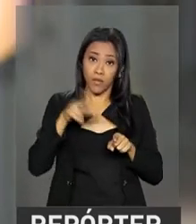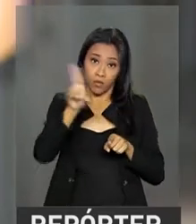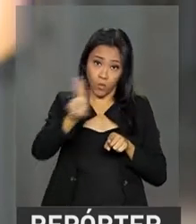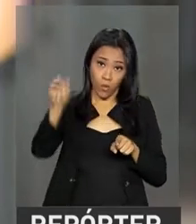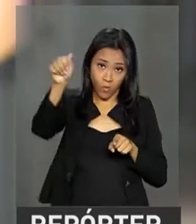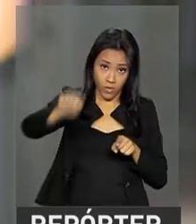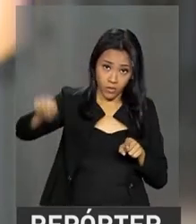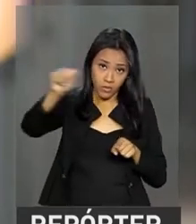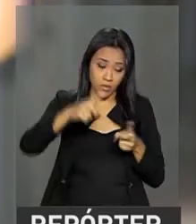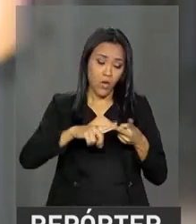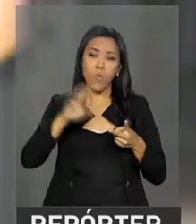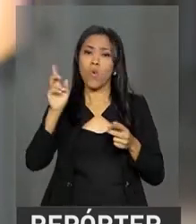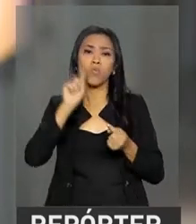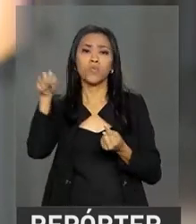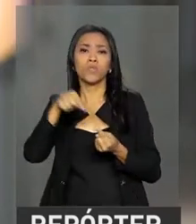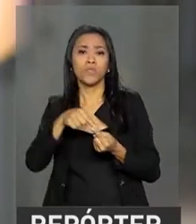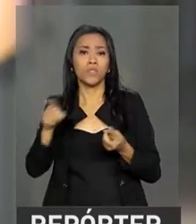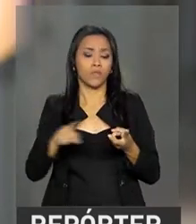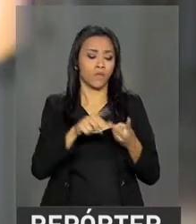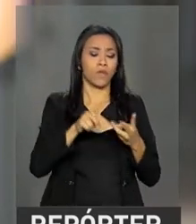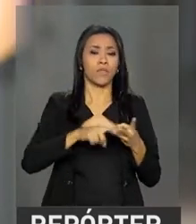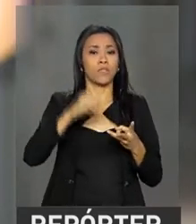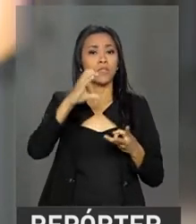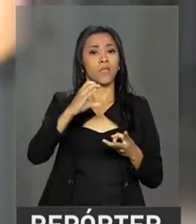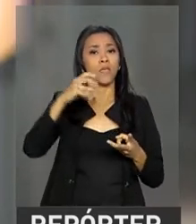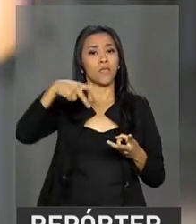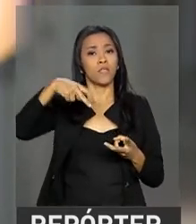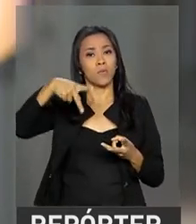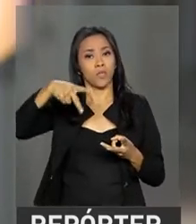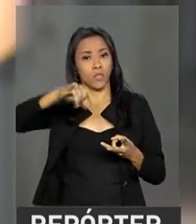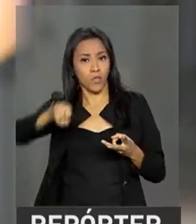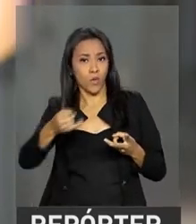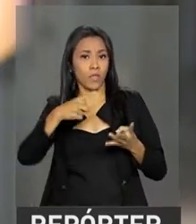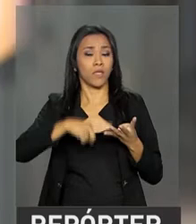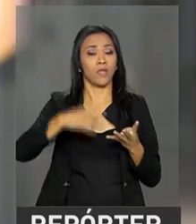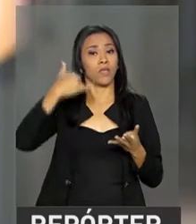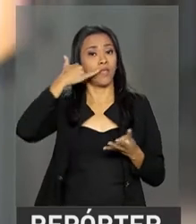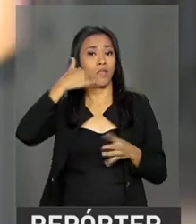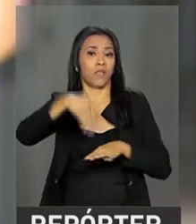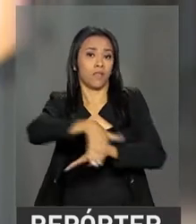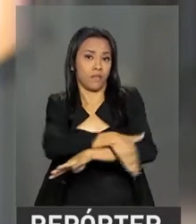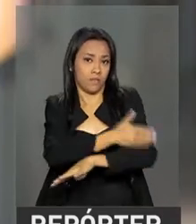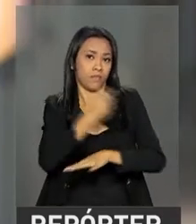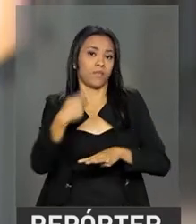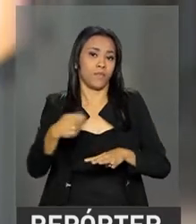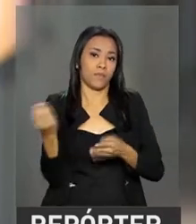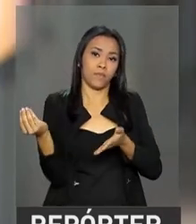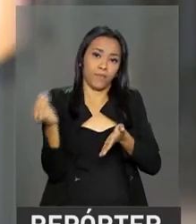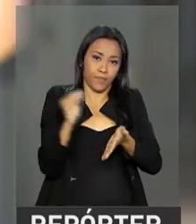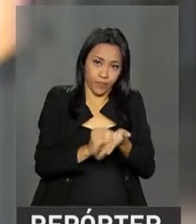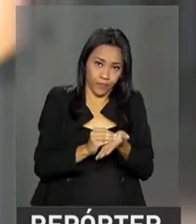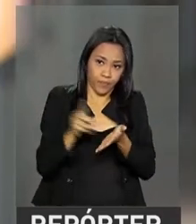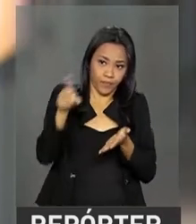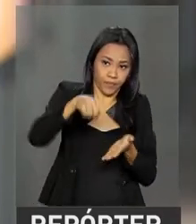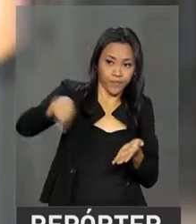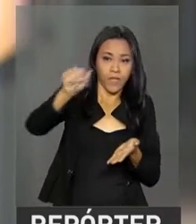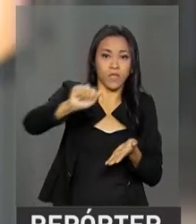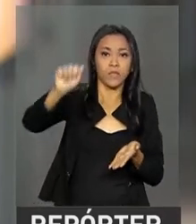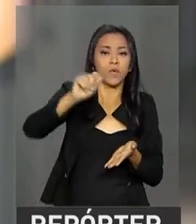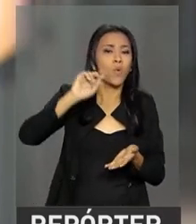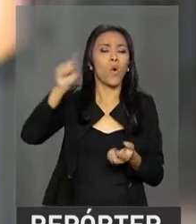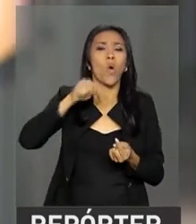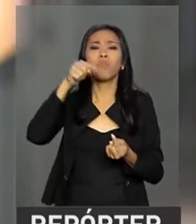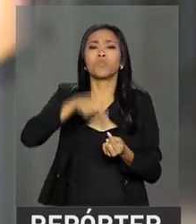razão social cnpj endereço e telefone além disso elas devem descrever a